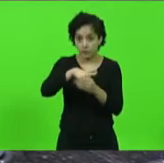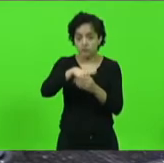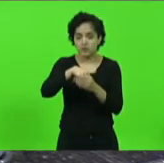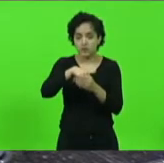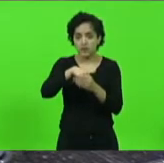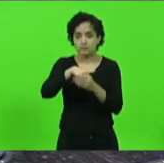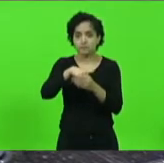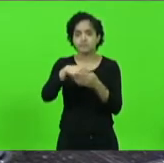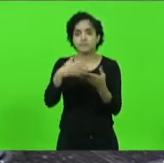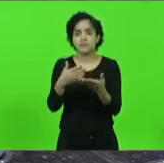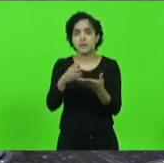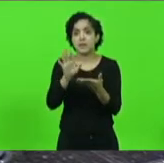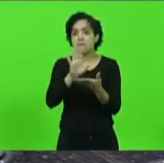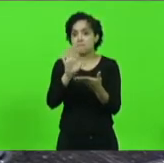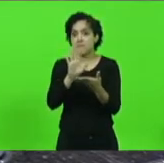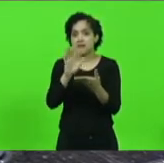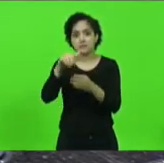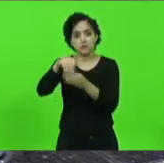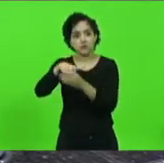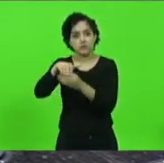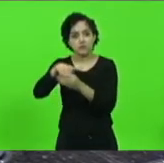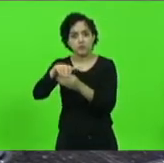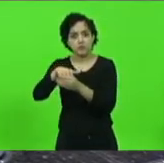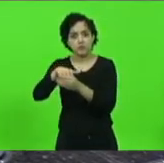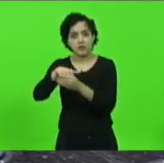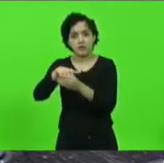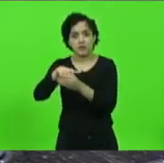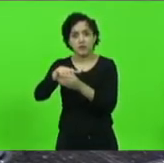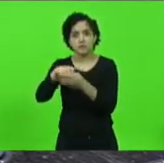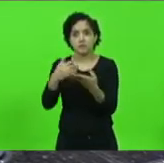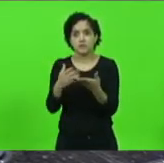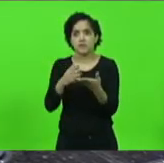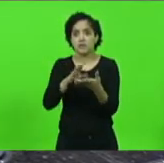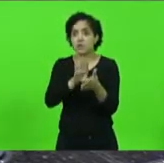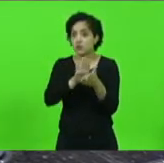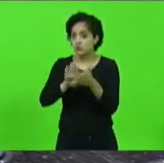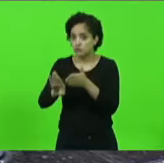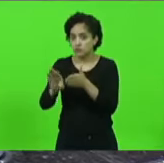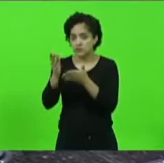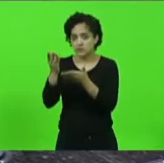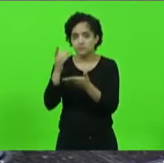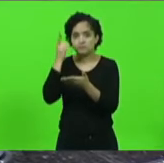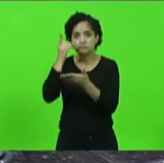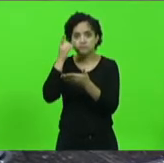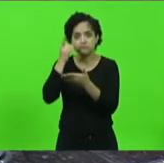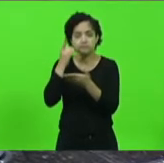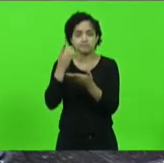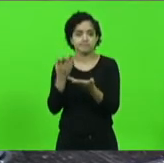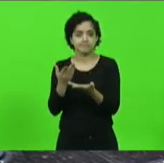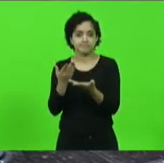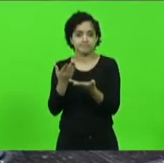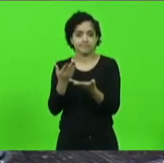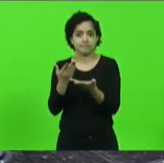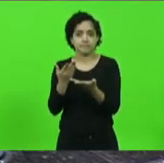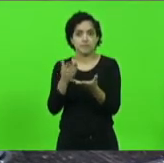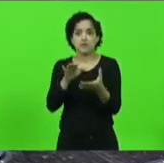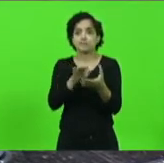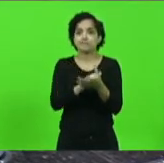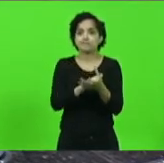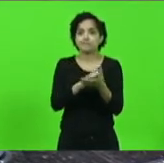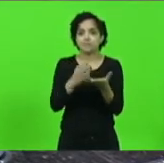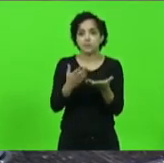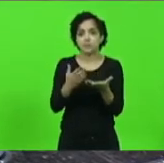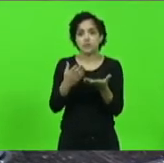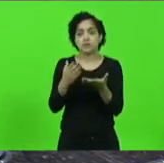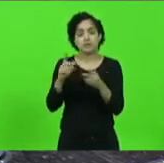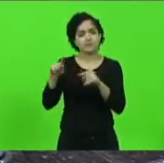senhores, mas eu não vou votar. Não tirei o deputado Gessé da Comissão de Finanças porque eu sou esposa de oficial. E isso muito me ofende, e